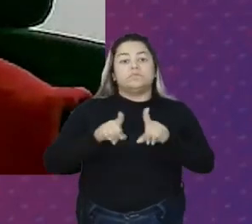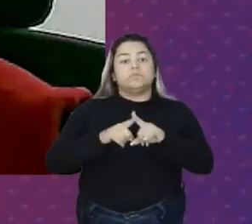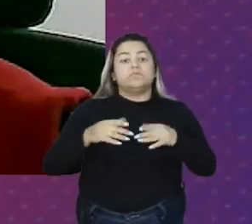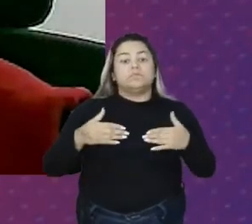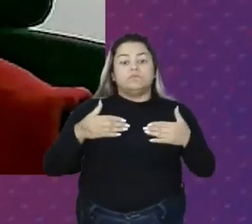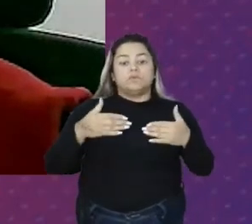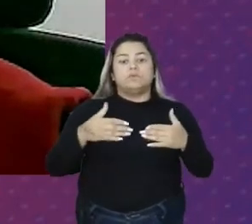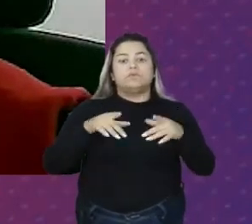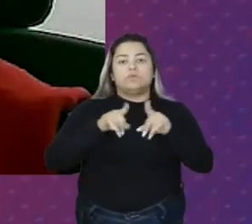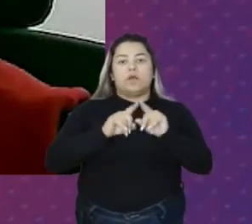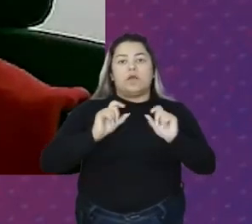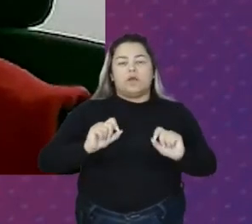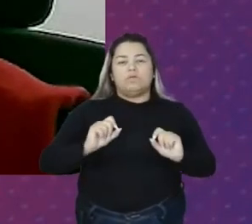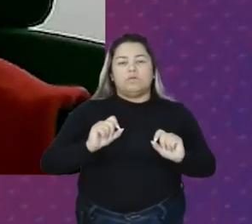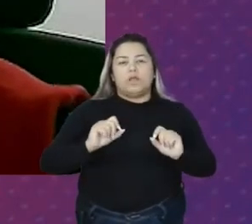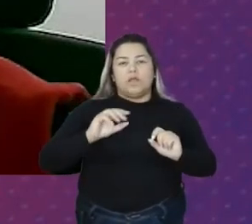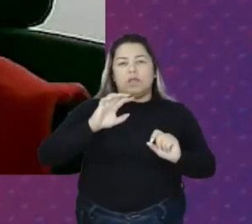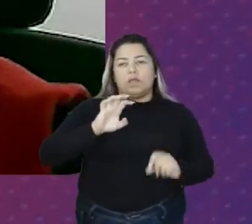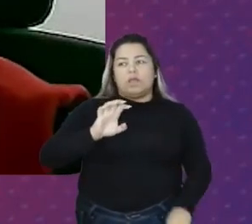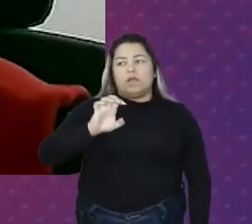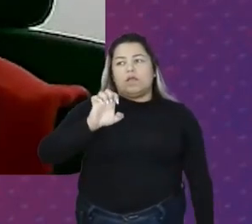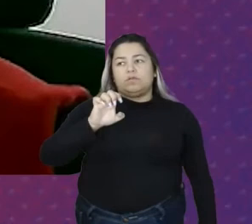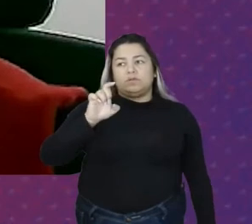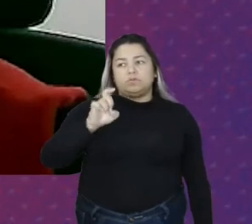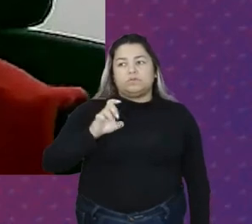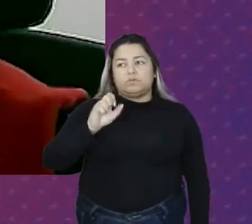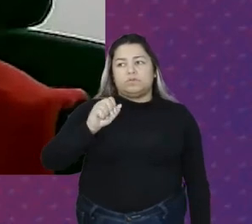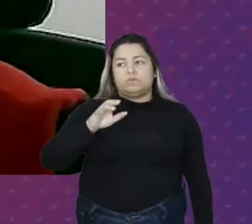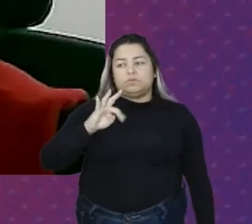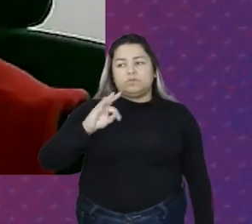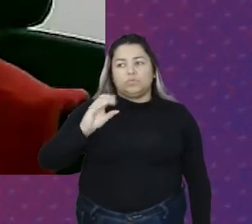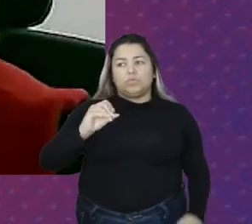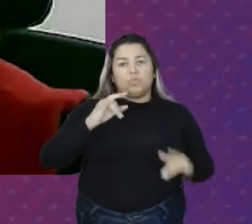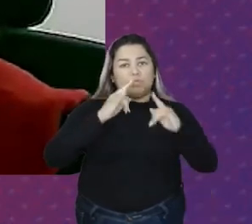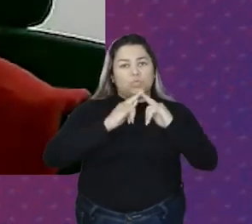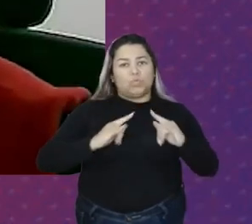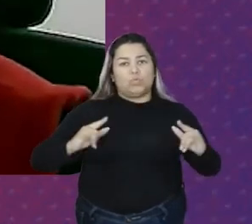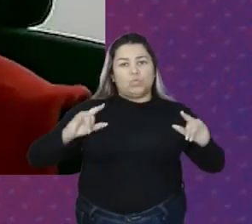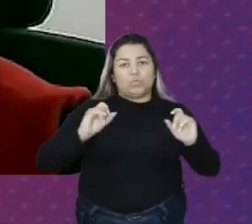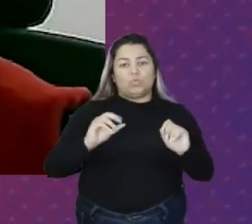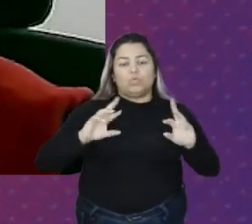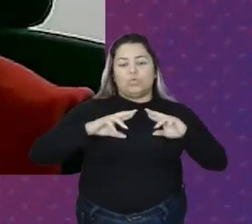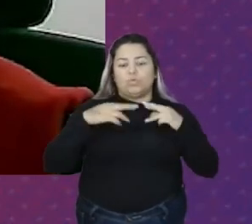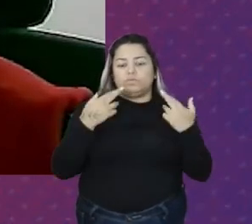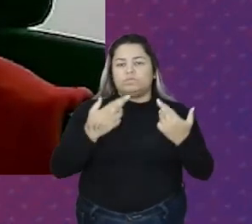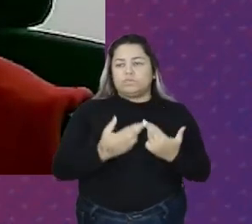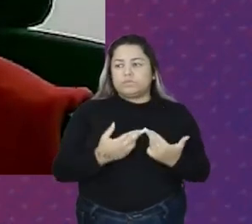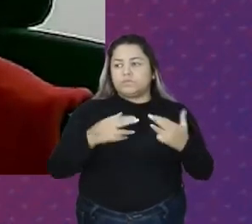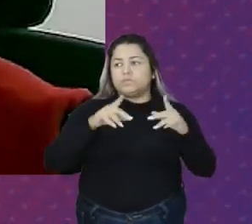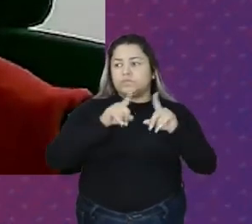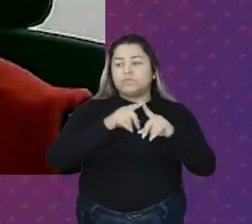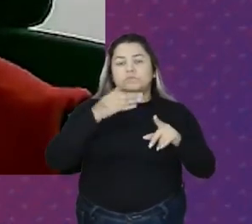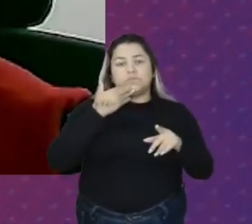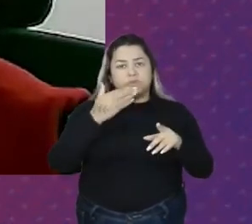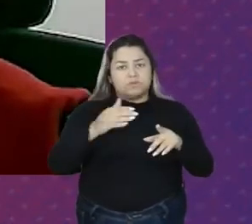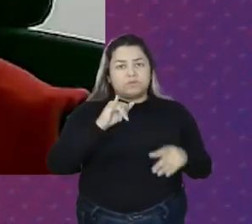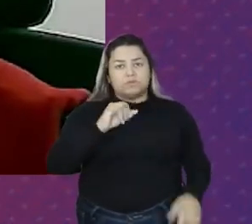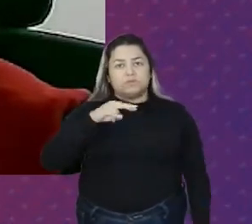Exército, onde pessoas, em torno de 300 pessoas, reuniram-se pedindo intervenção